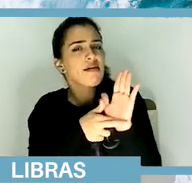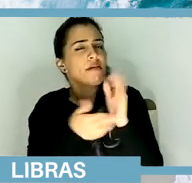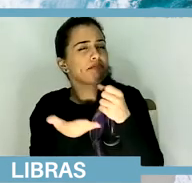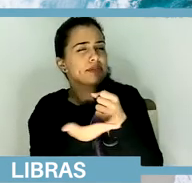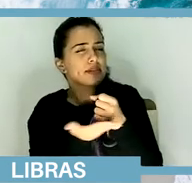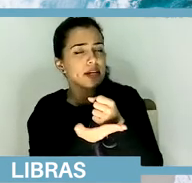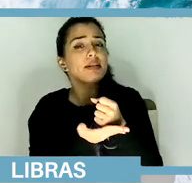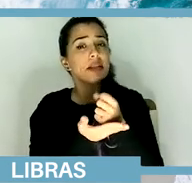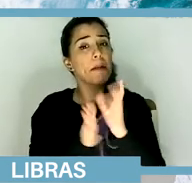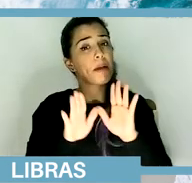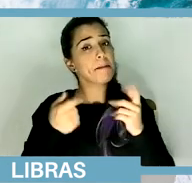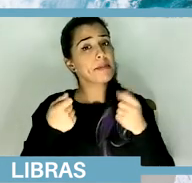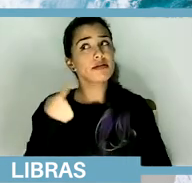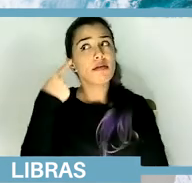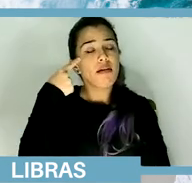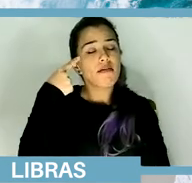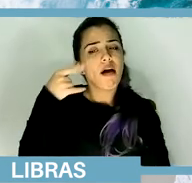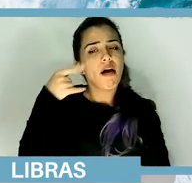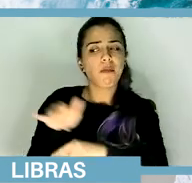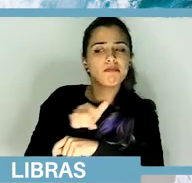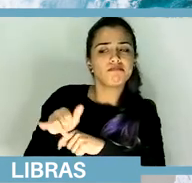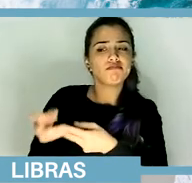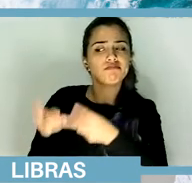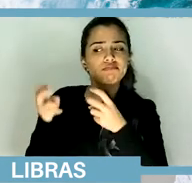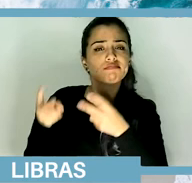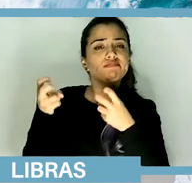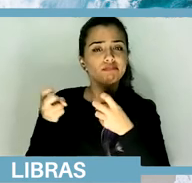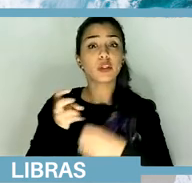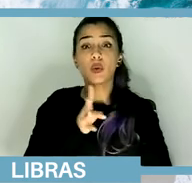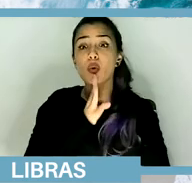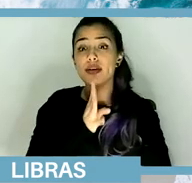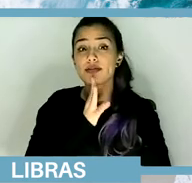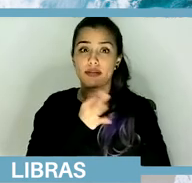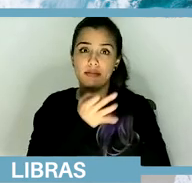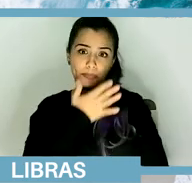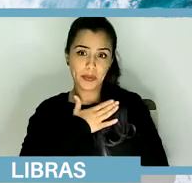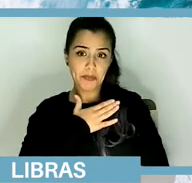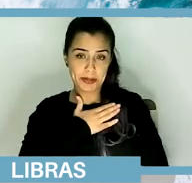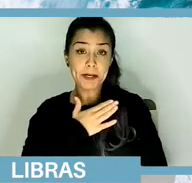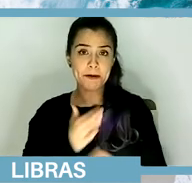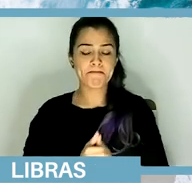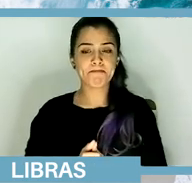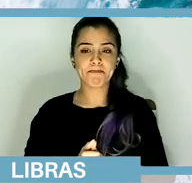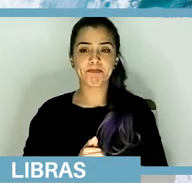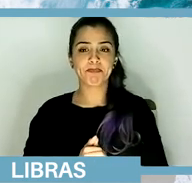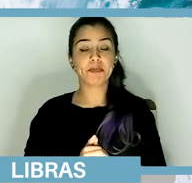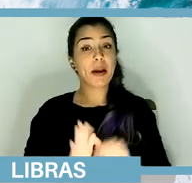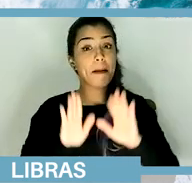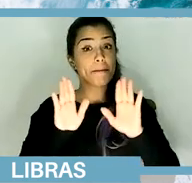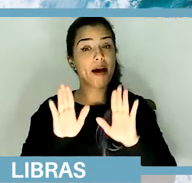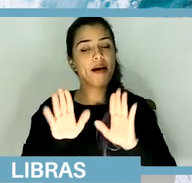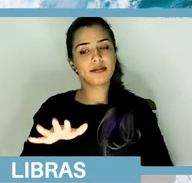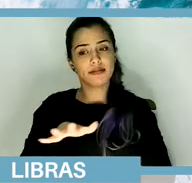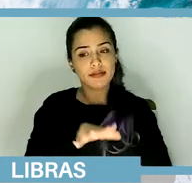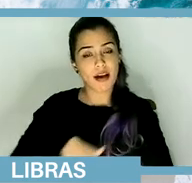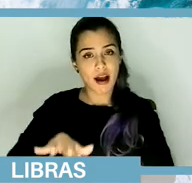estar bem, né? Tem que se conhecer. É isso que eu acho. Mas na área de sustentabilidade,